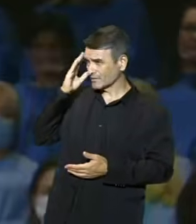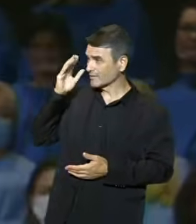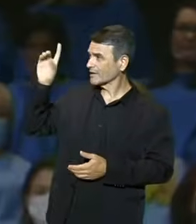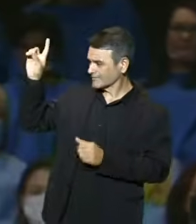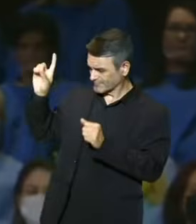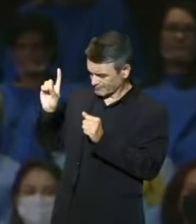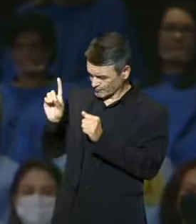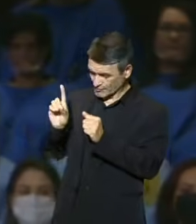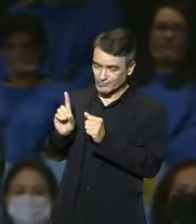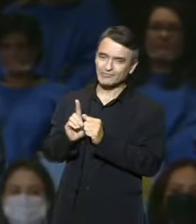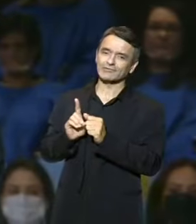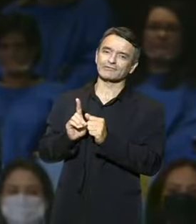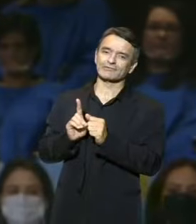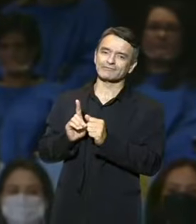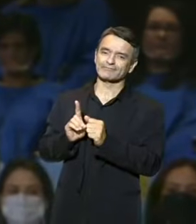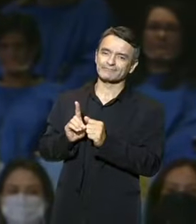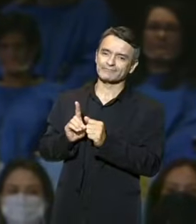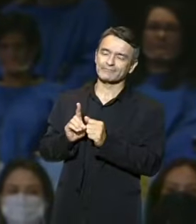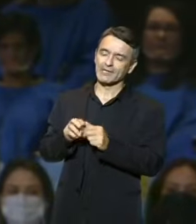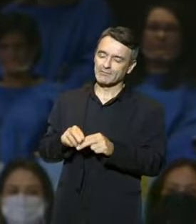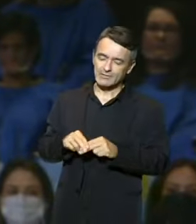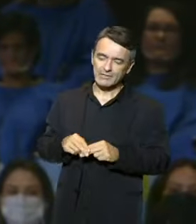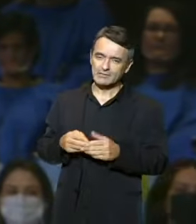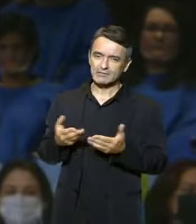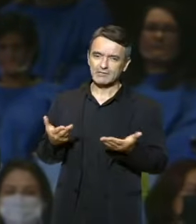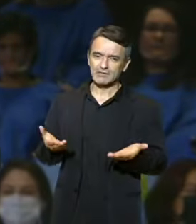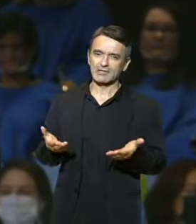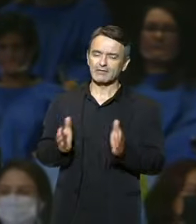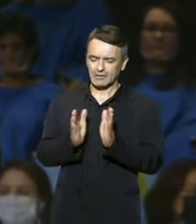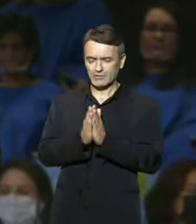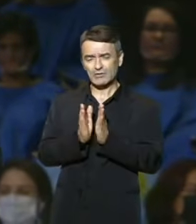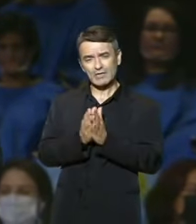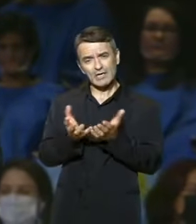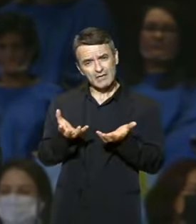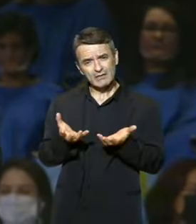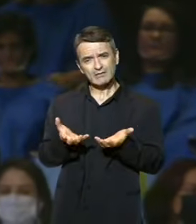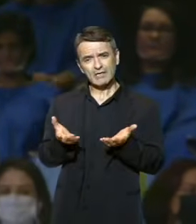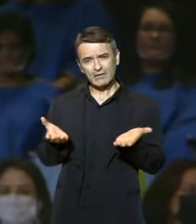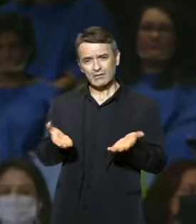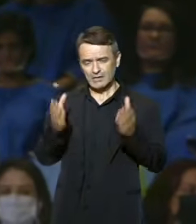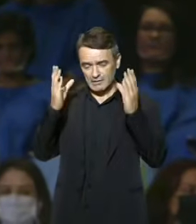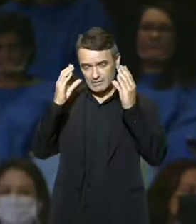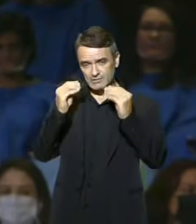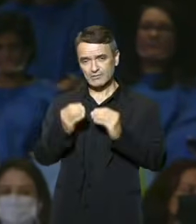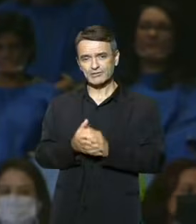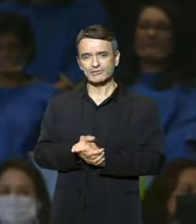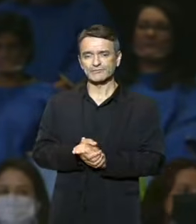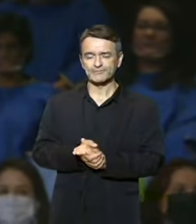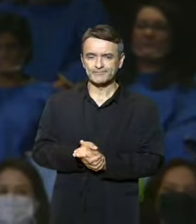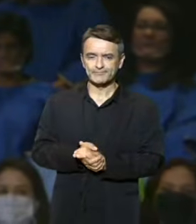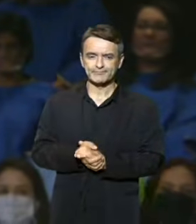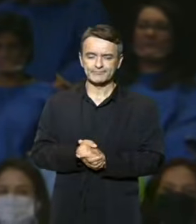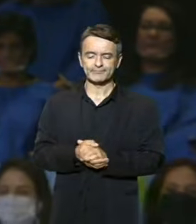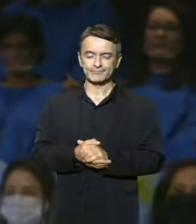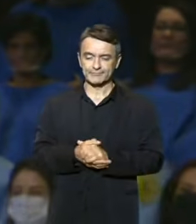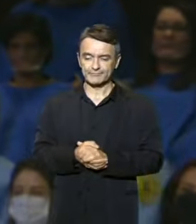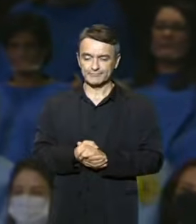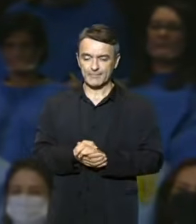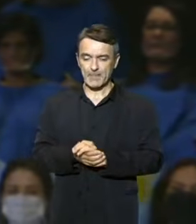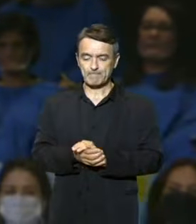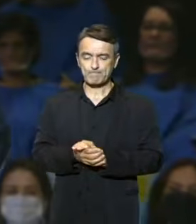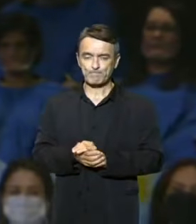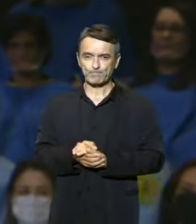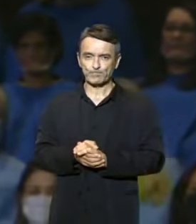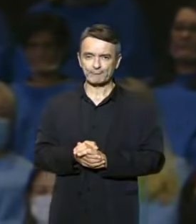comigo. E por isso eu gostaria de orar com você nessa noite, para que